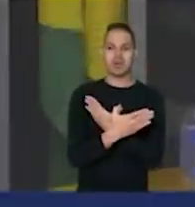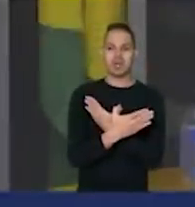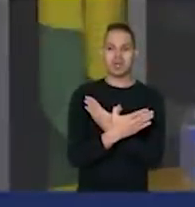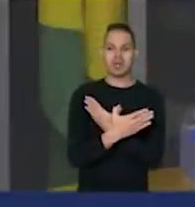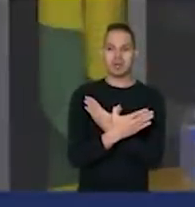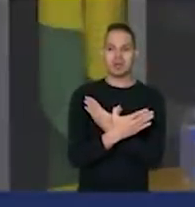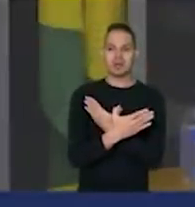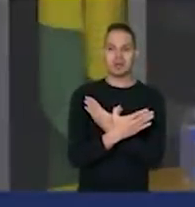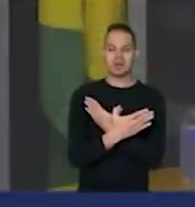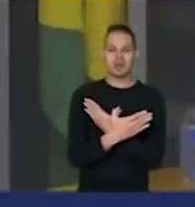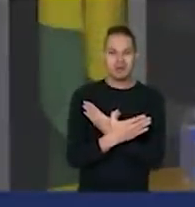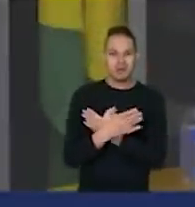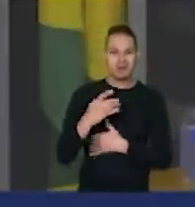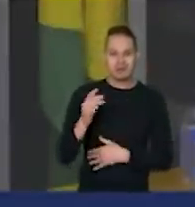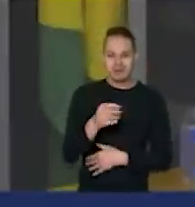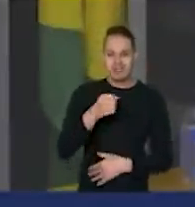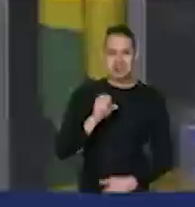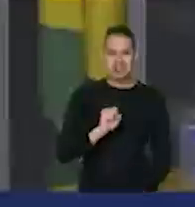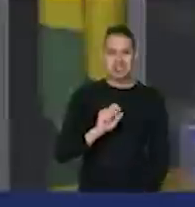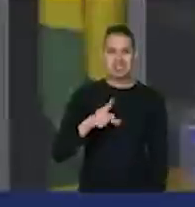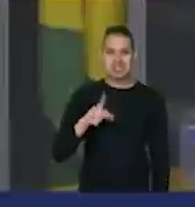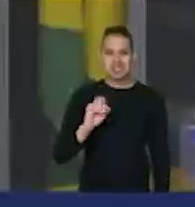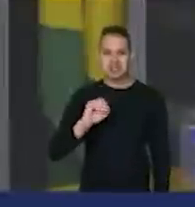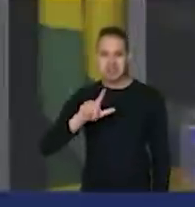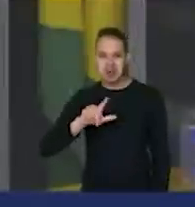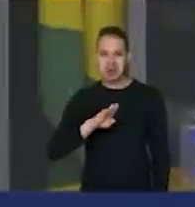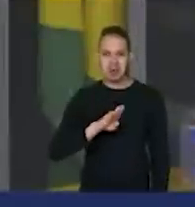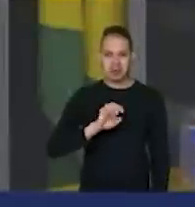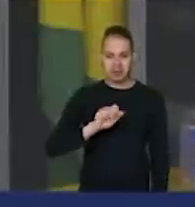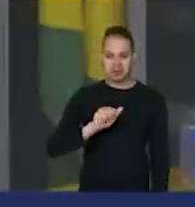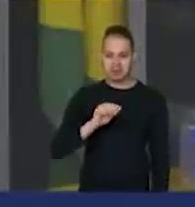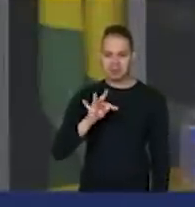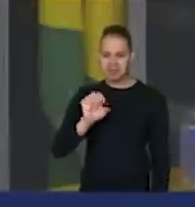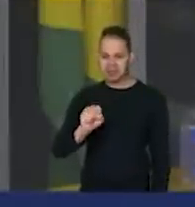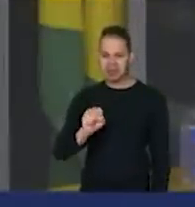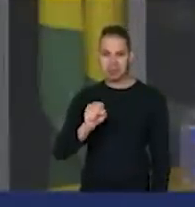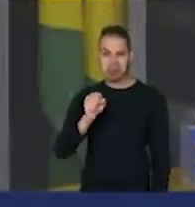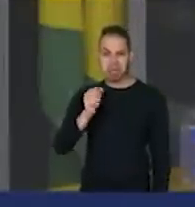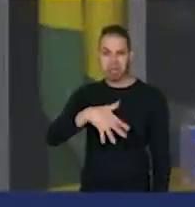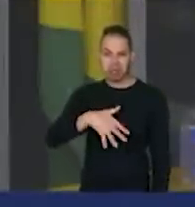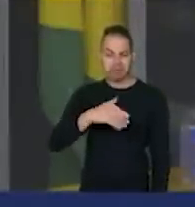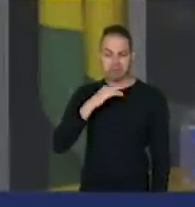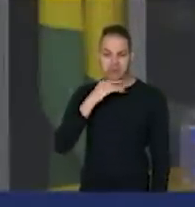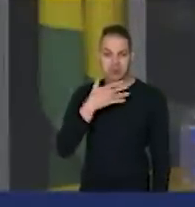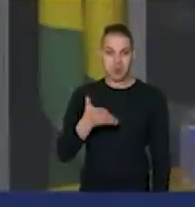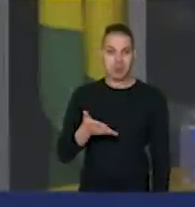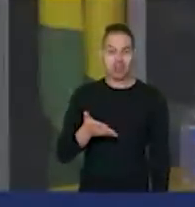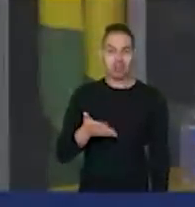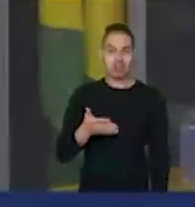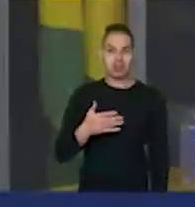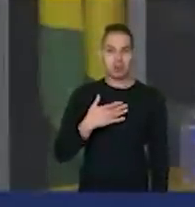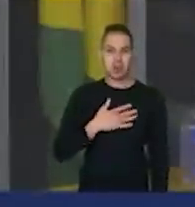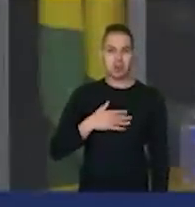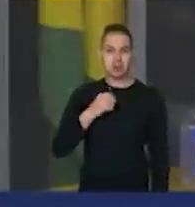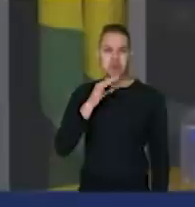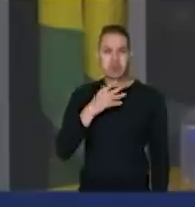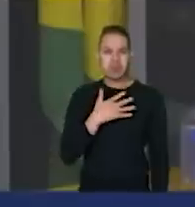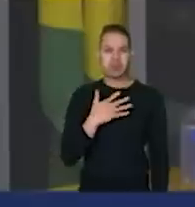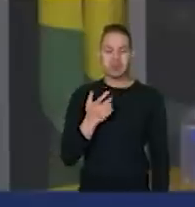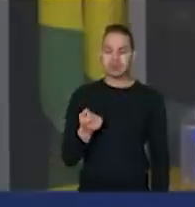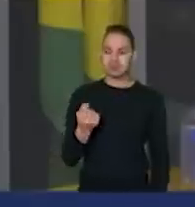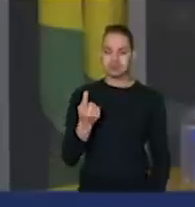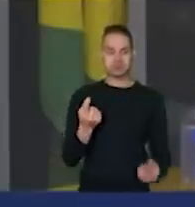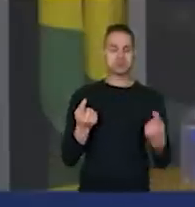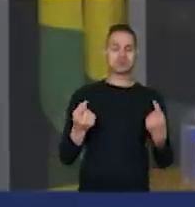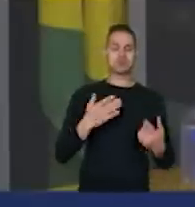para comprar bebida. É um negócio assim, assustador ver esse tipo de número. Mais